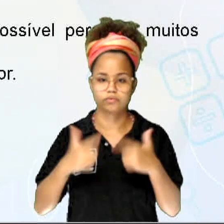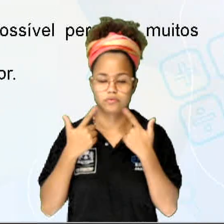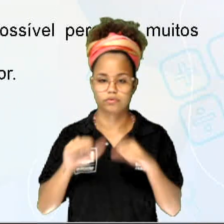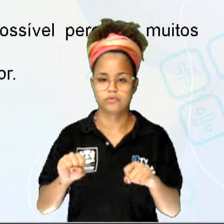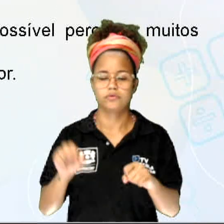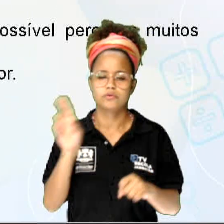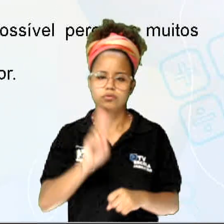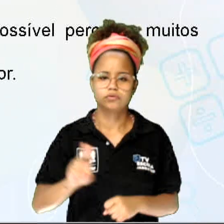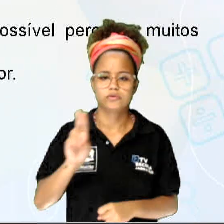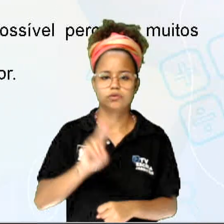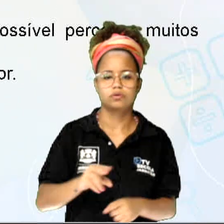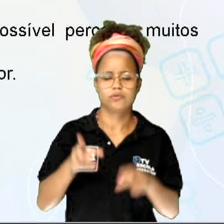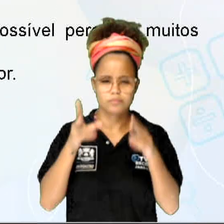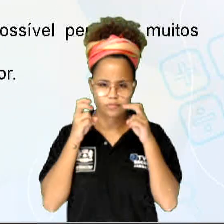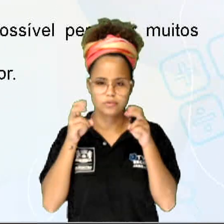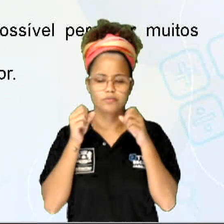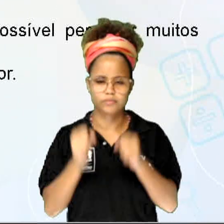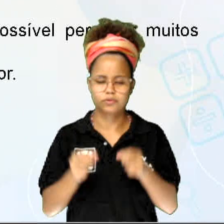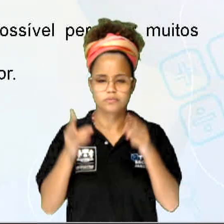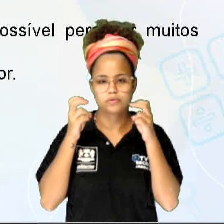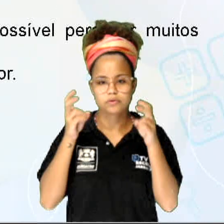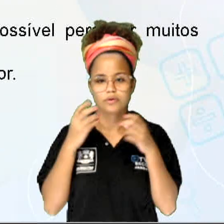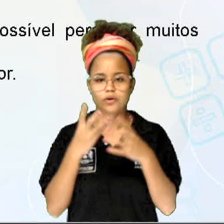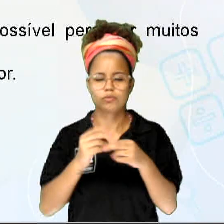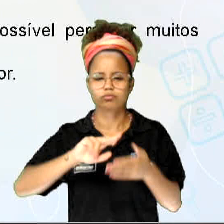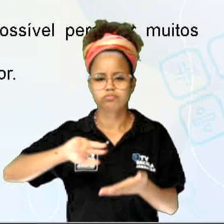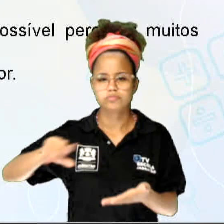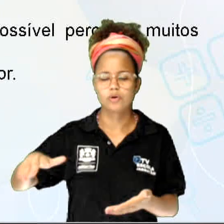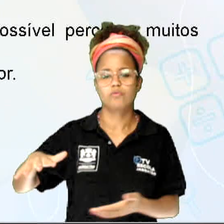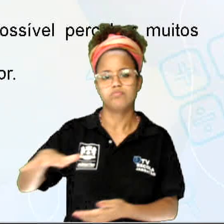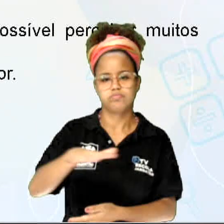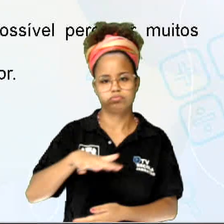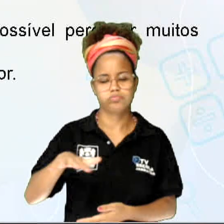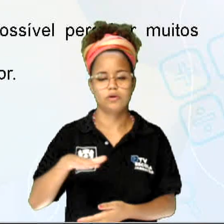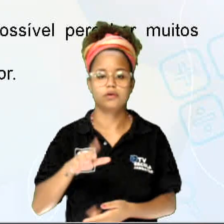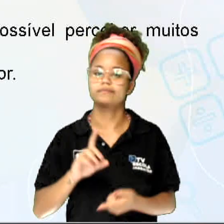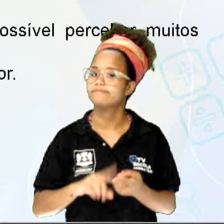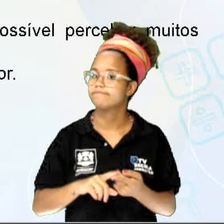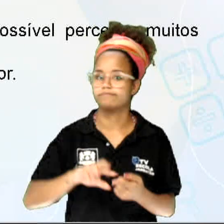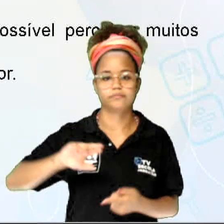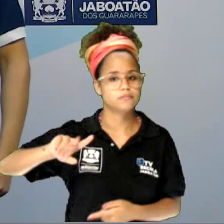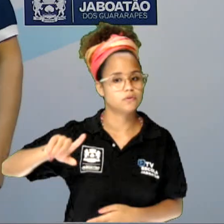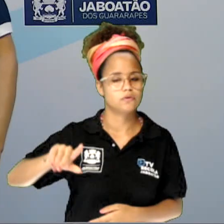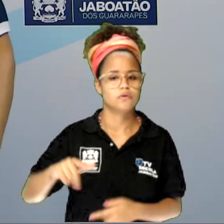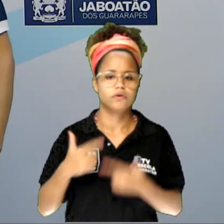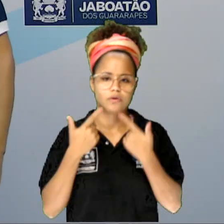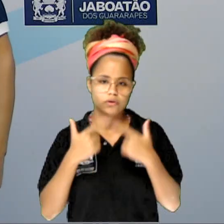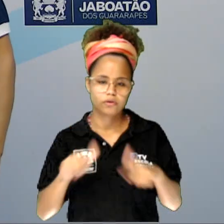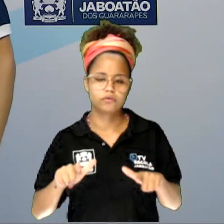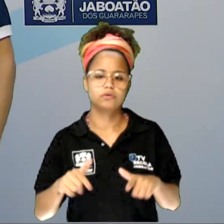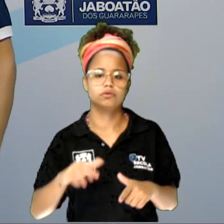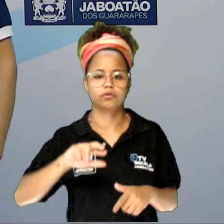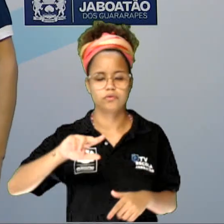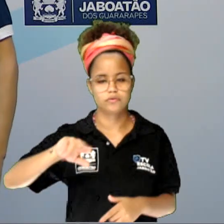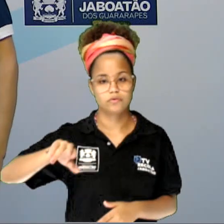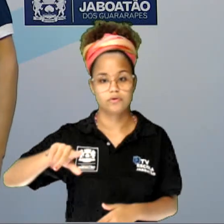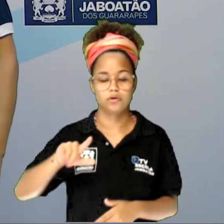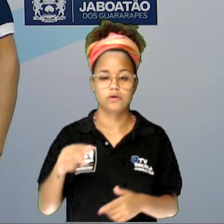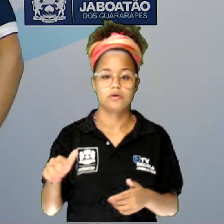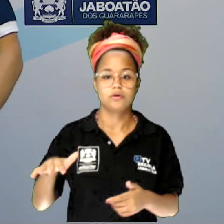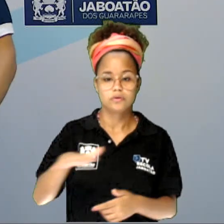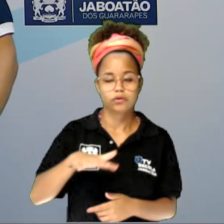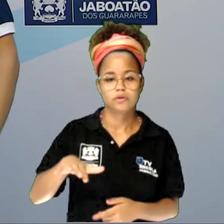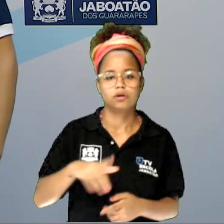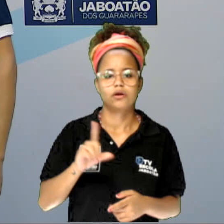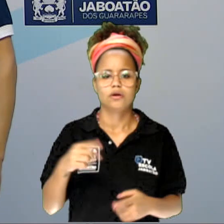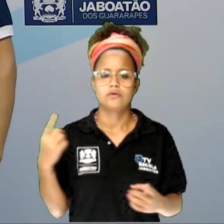é possível perceber muitos traços da variedade regional. Também não, gente. A linguagem ela é utilizada de forma muito objetiva, e